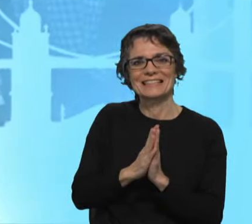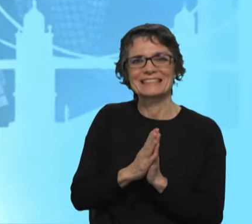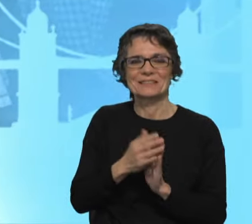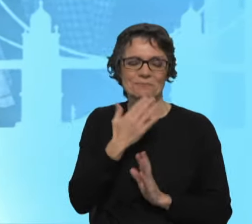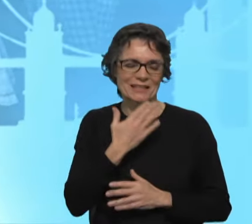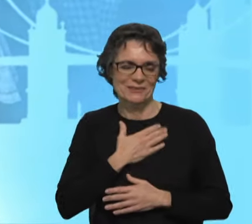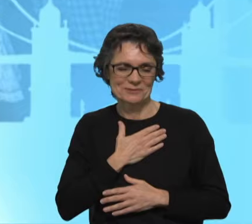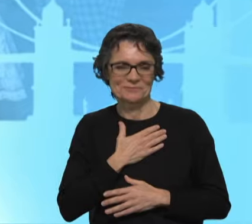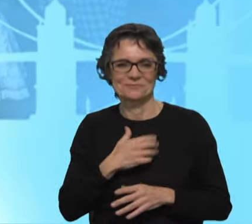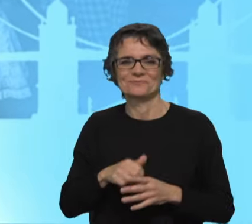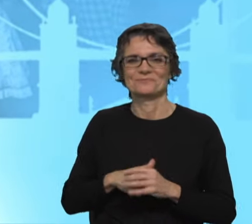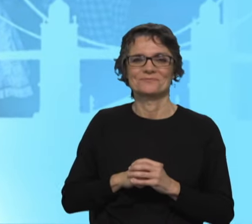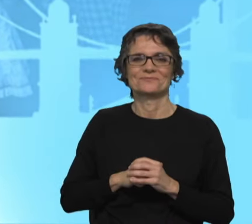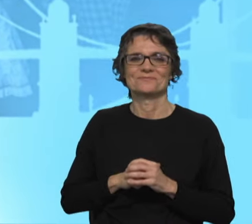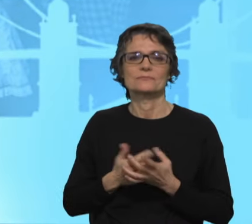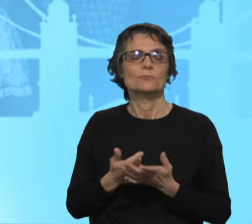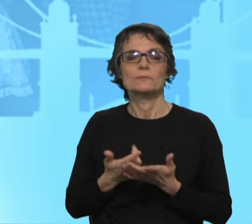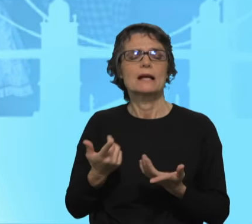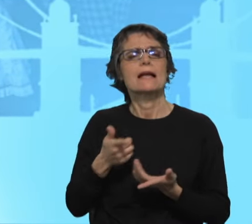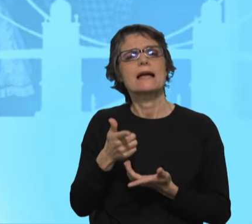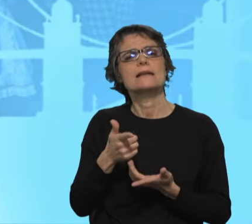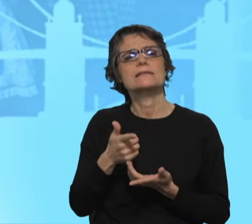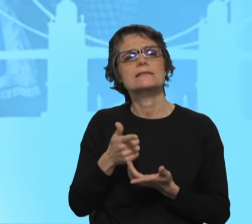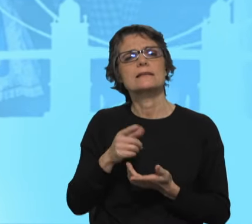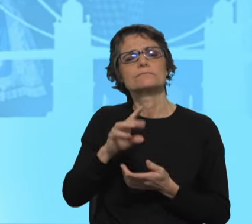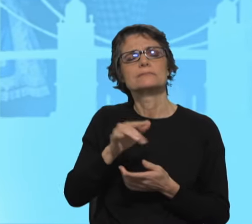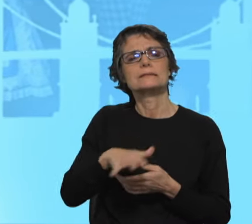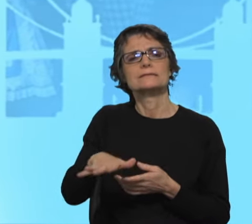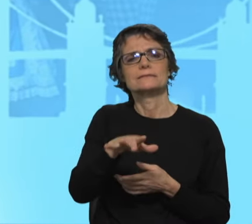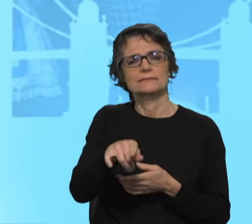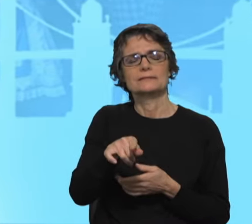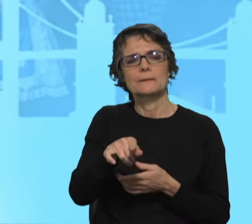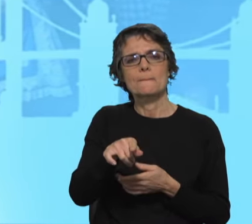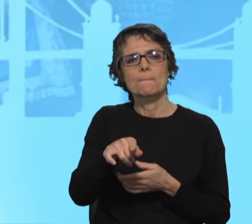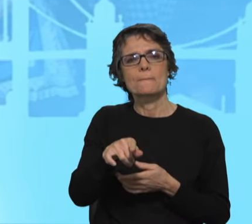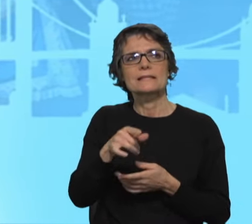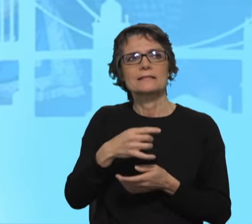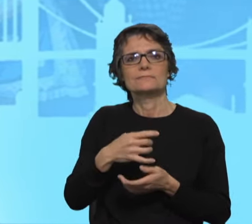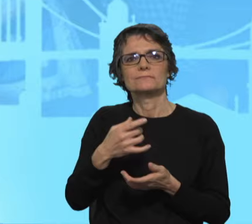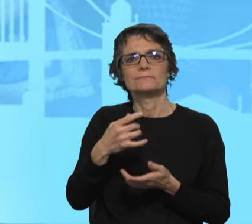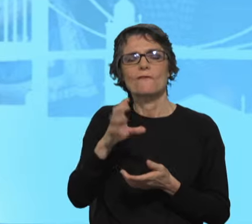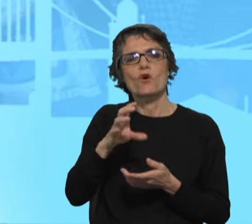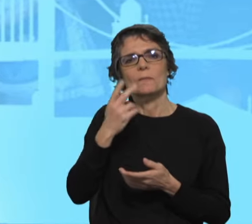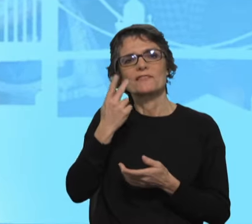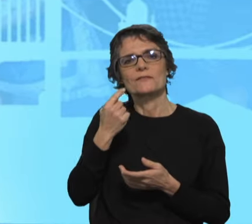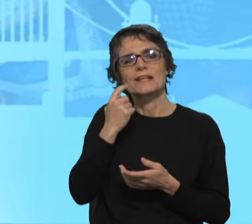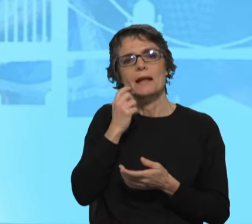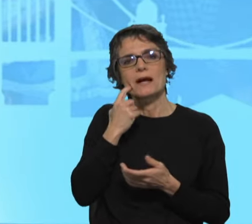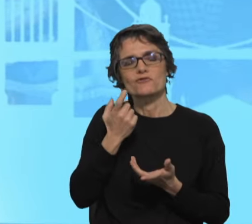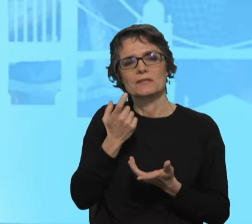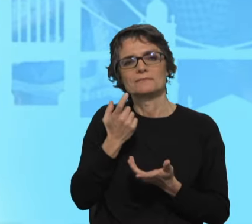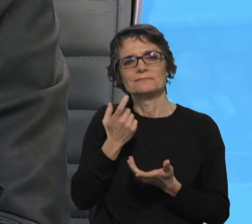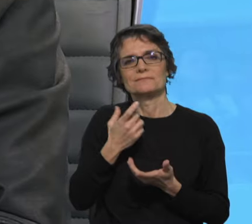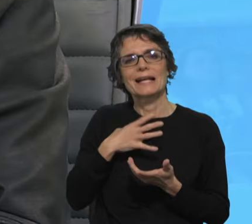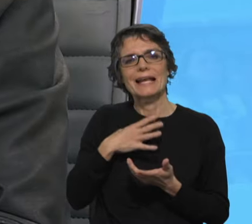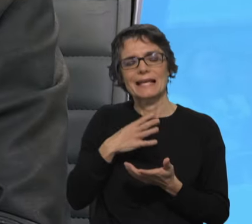P convite o ciclo Pascal em idanha podemos dizer que é é tocar a